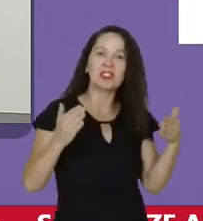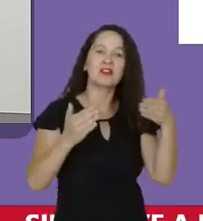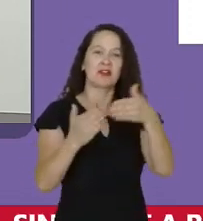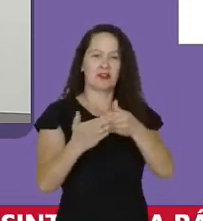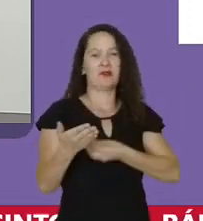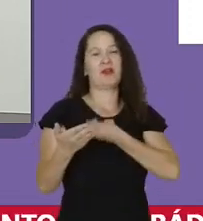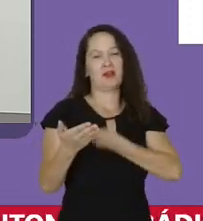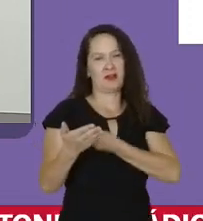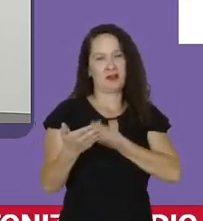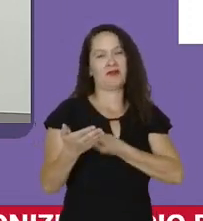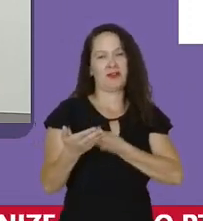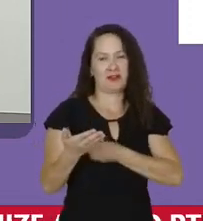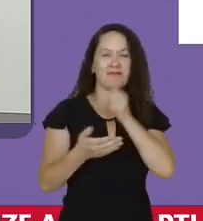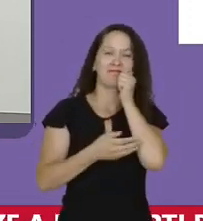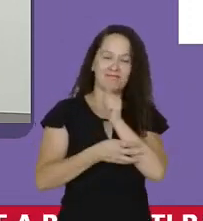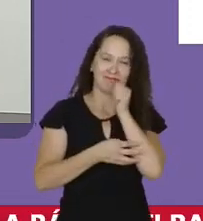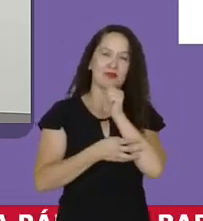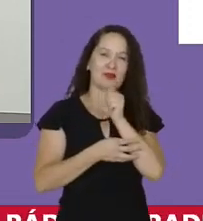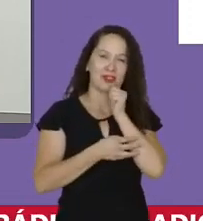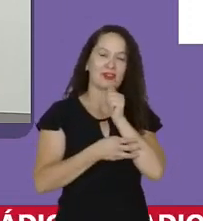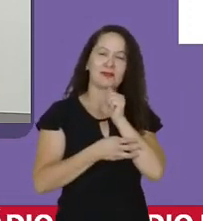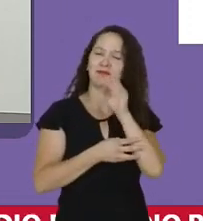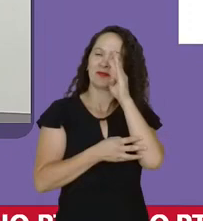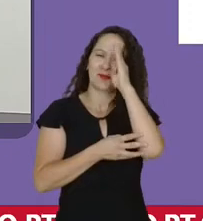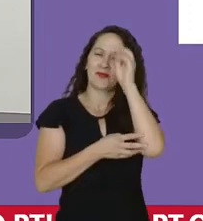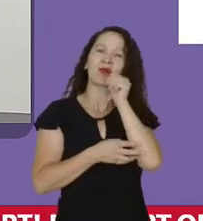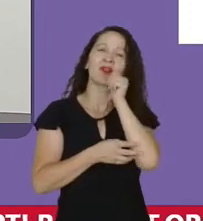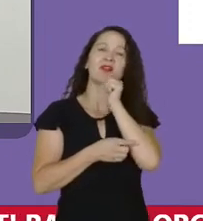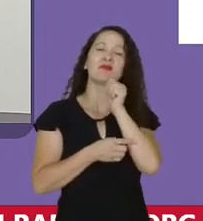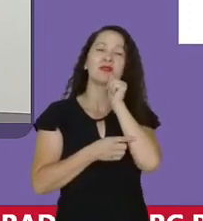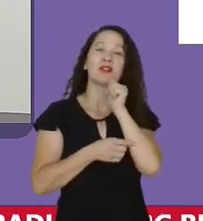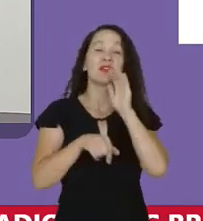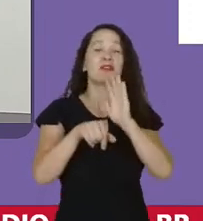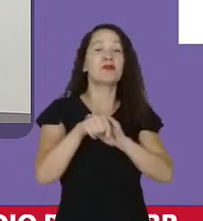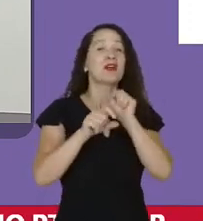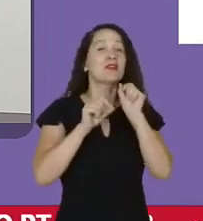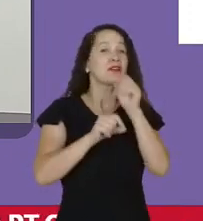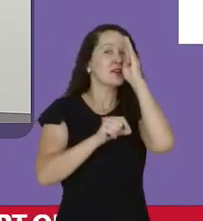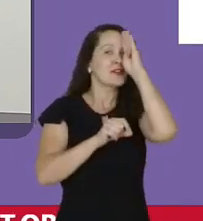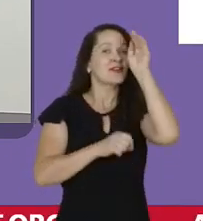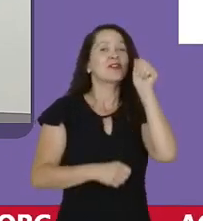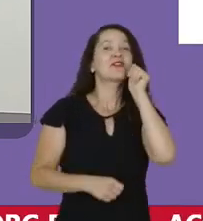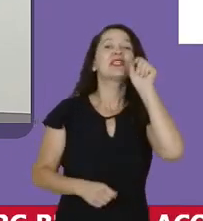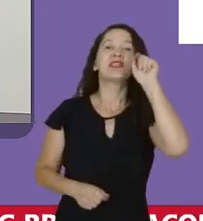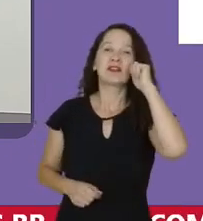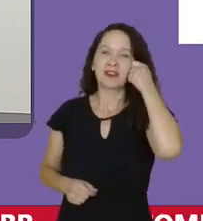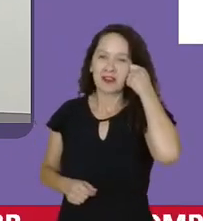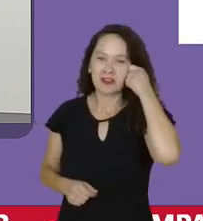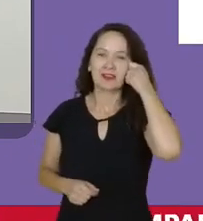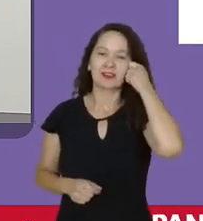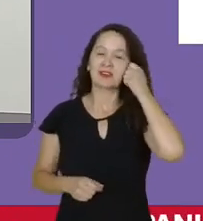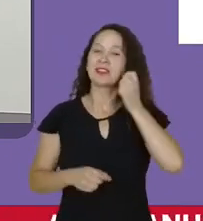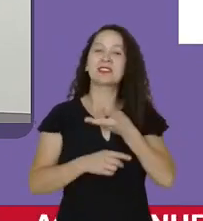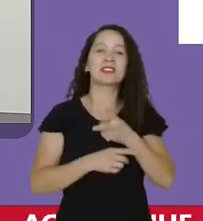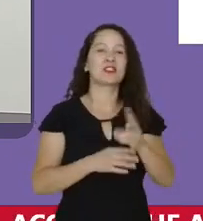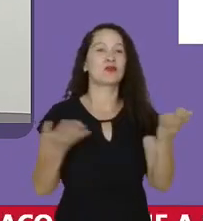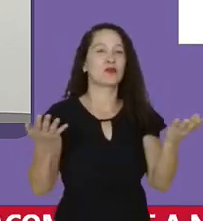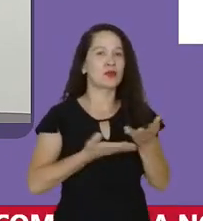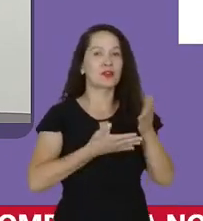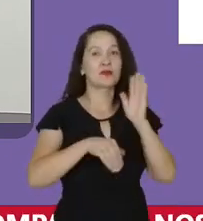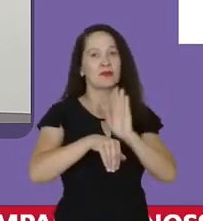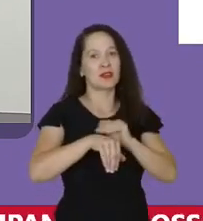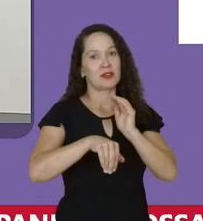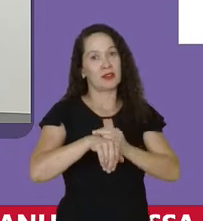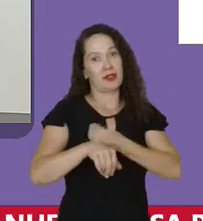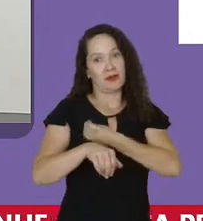de forma avassaladora as mulheres, principalmente e mais ainda as mulheres negras, né, que estão hoje cada